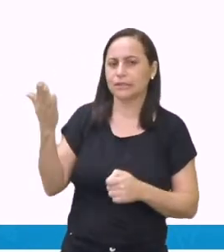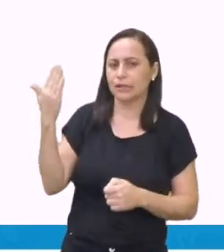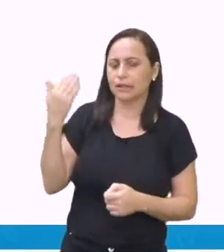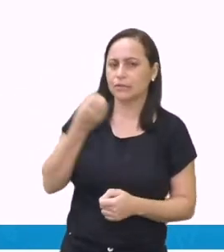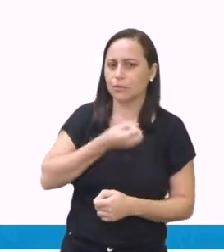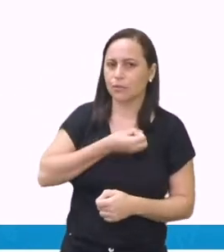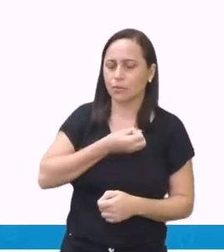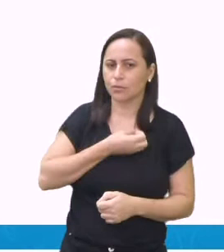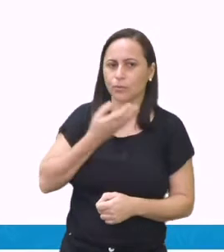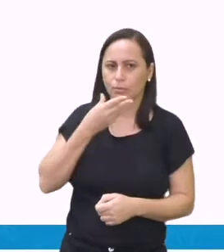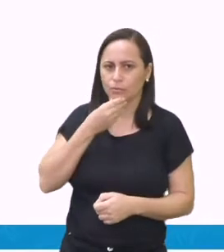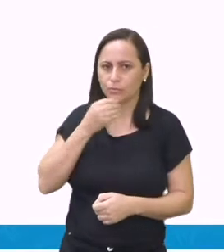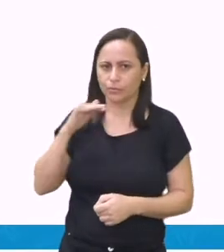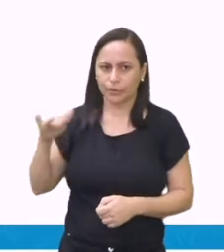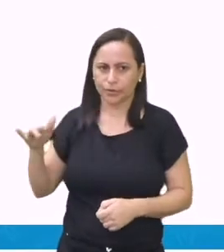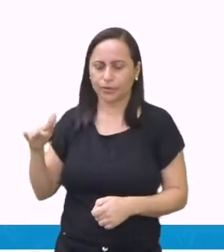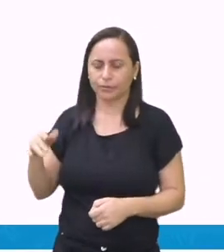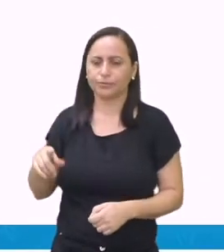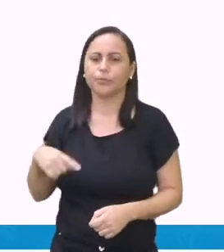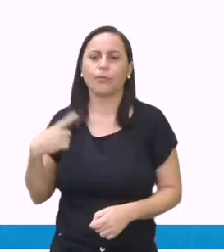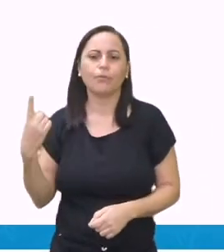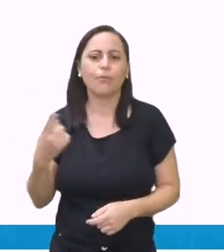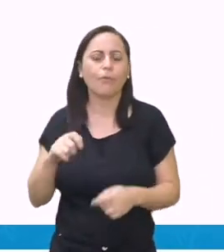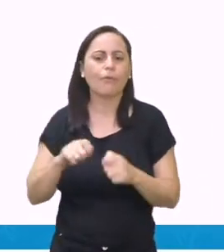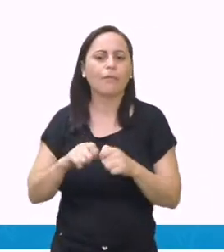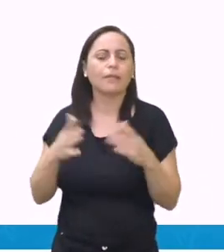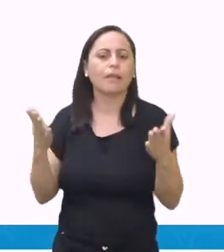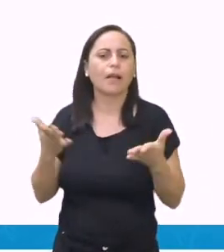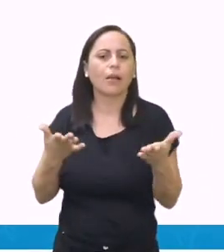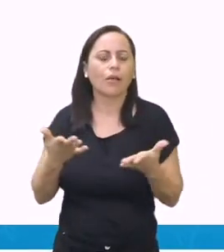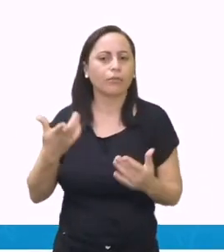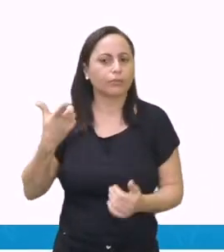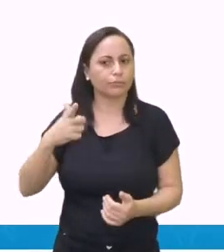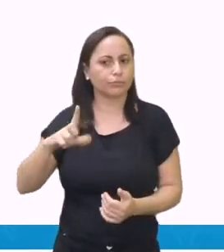nós vamos fazer aqui também. Veja o exemplo, ó.